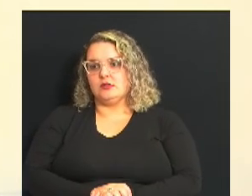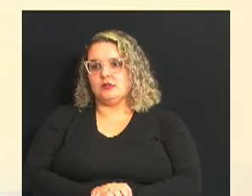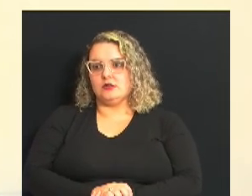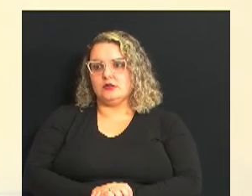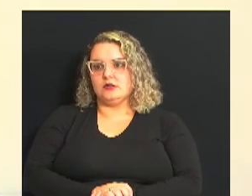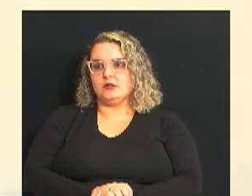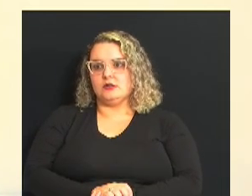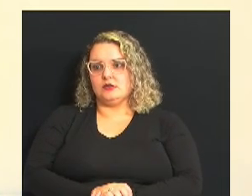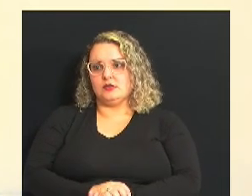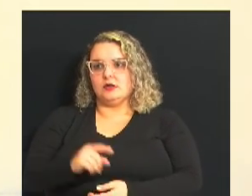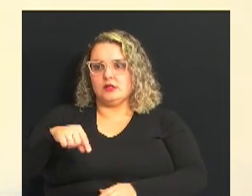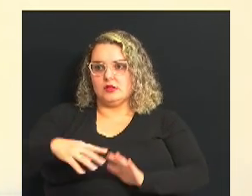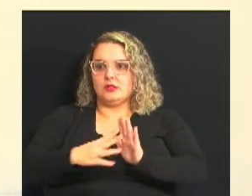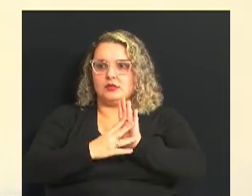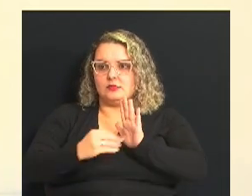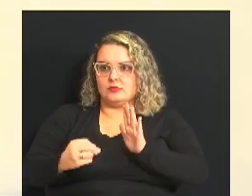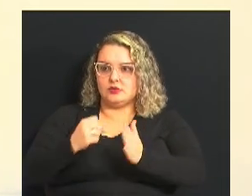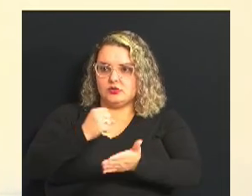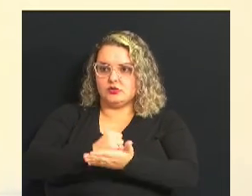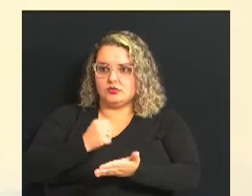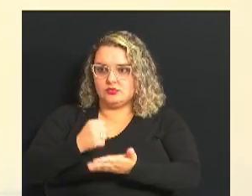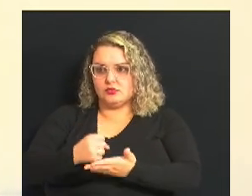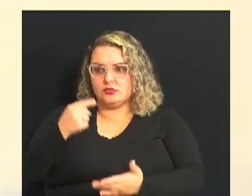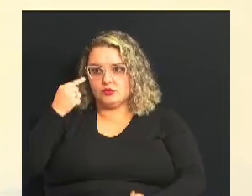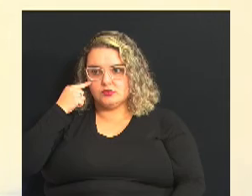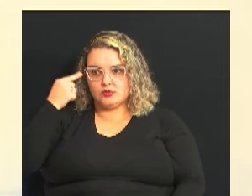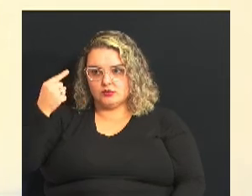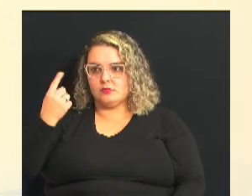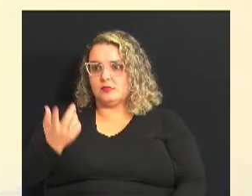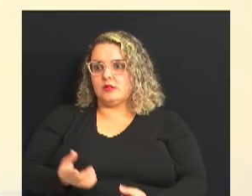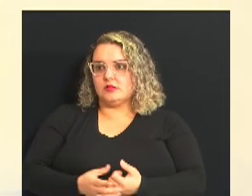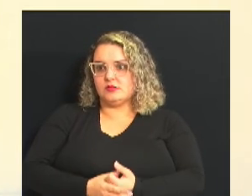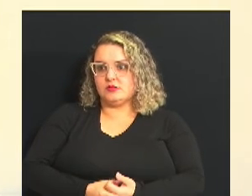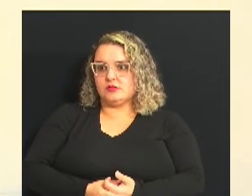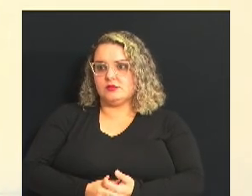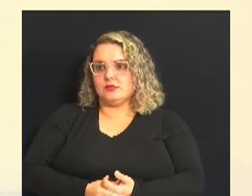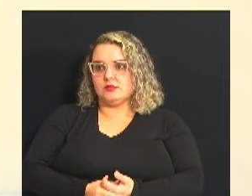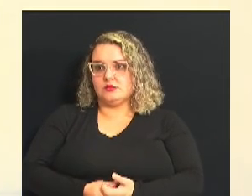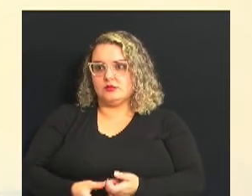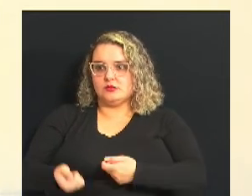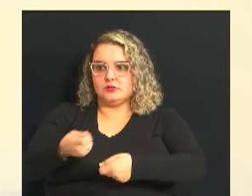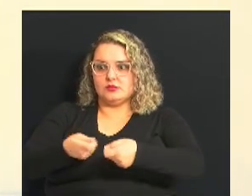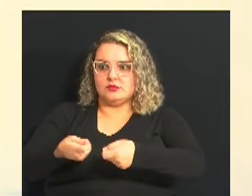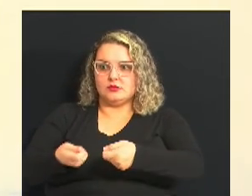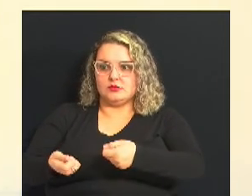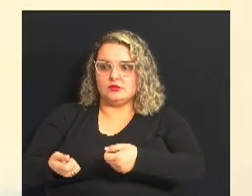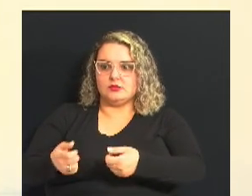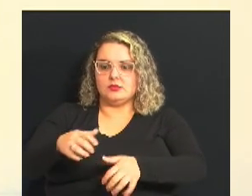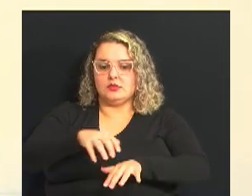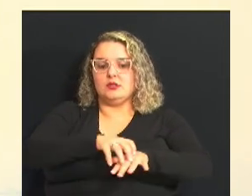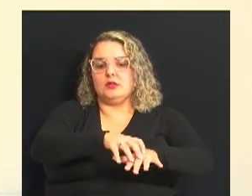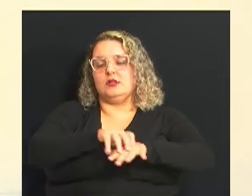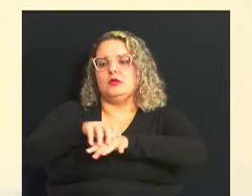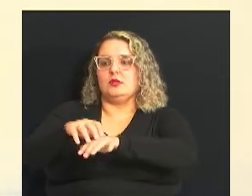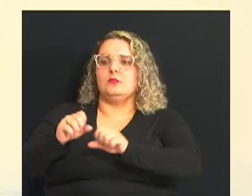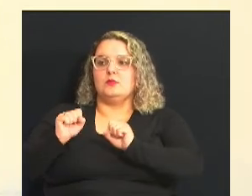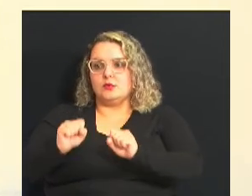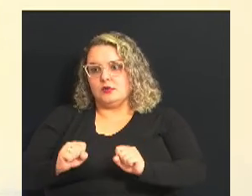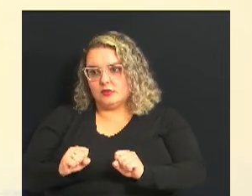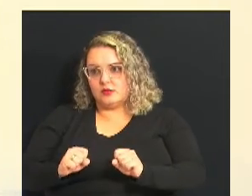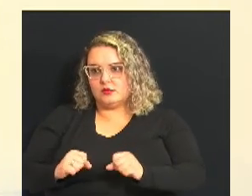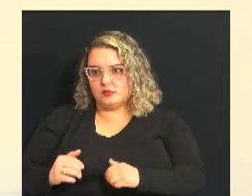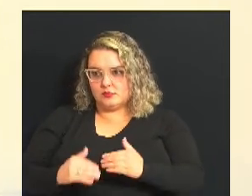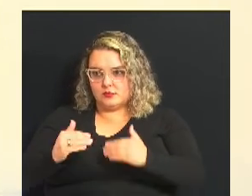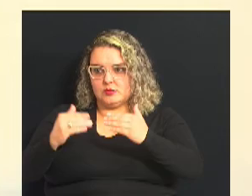Aquele modelo de contratação foi pensado na questão de economia e flexibilidade. Por quê? Nós poderíamos montar uma sala de